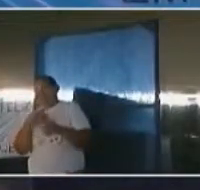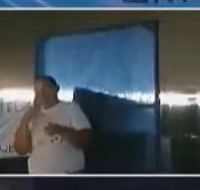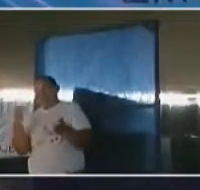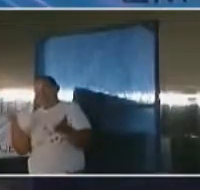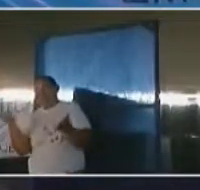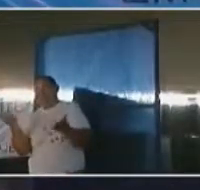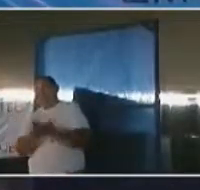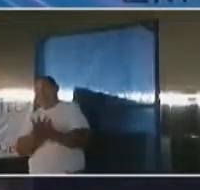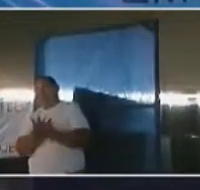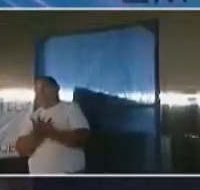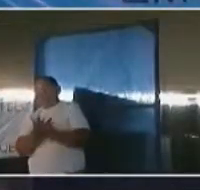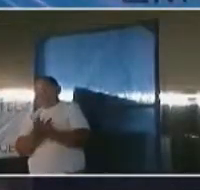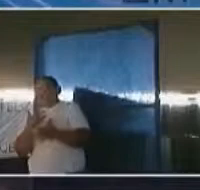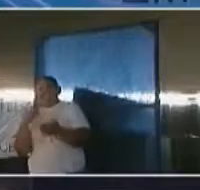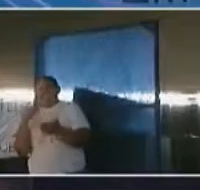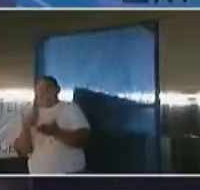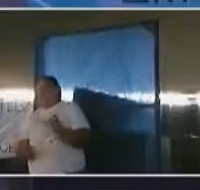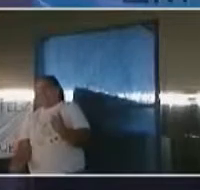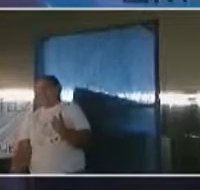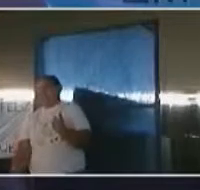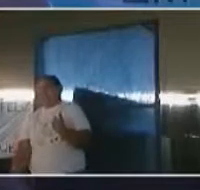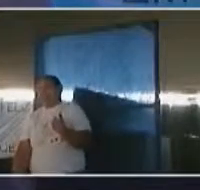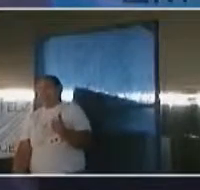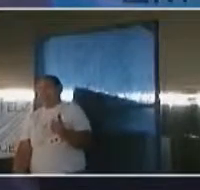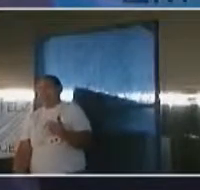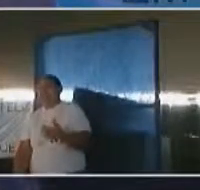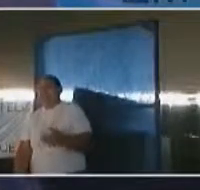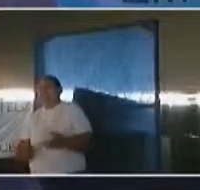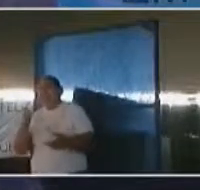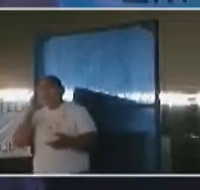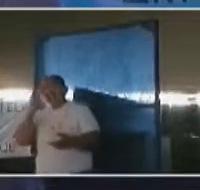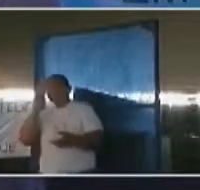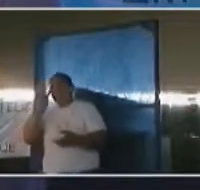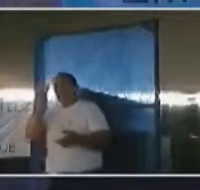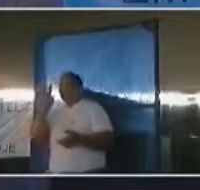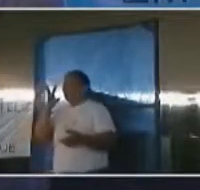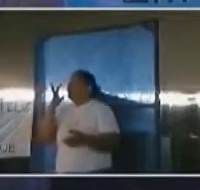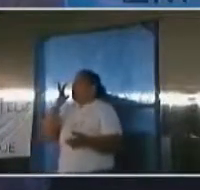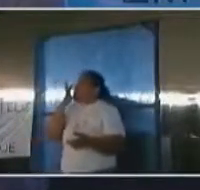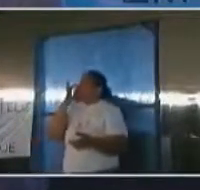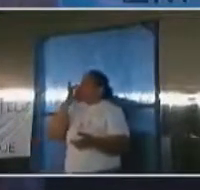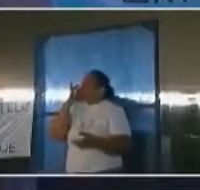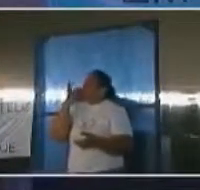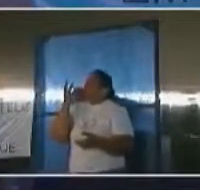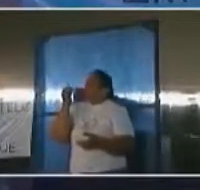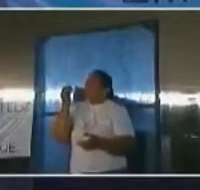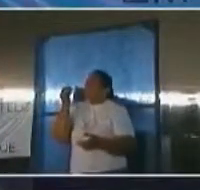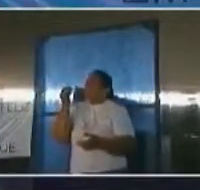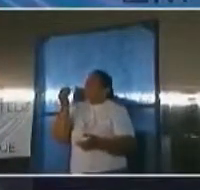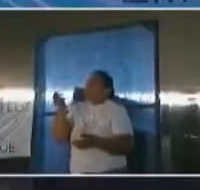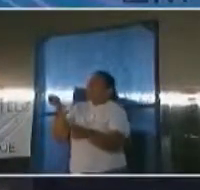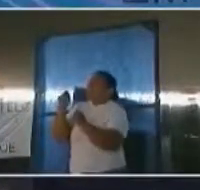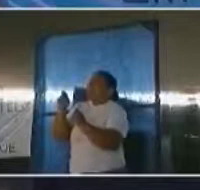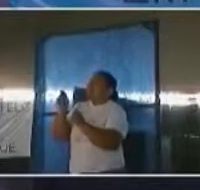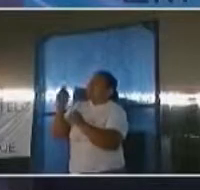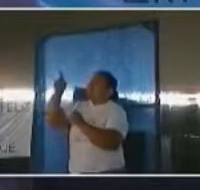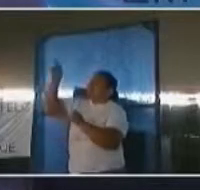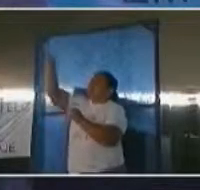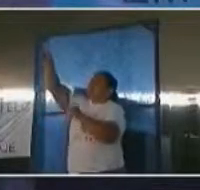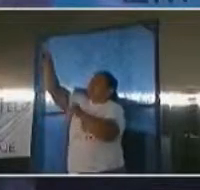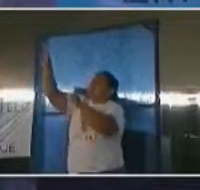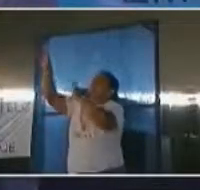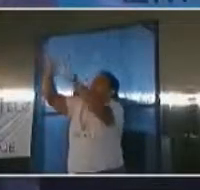Eu lembro que dava para ver muitas pandorgas penduradas naqueles fios. Algumas a gente até